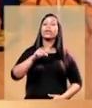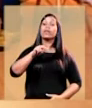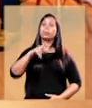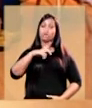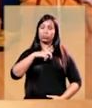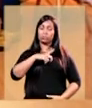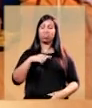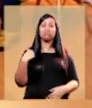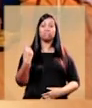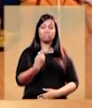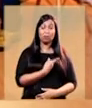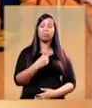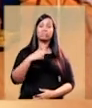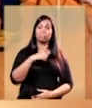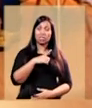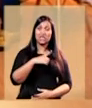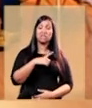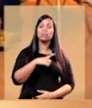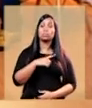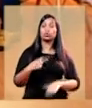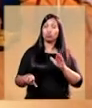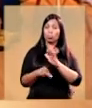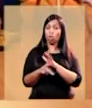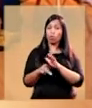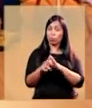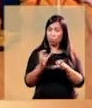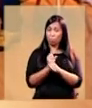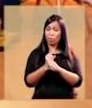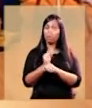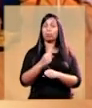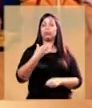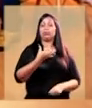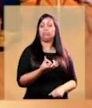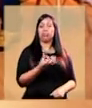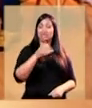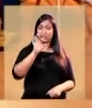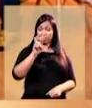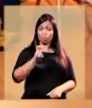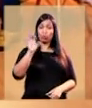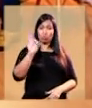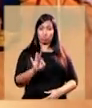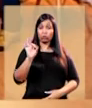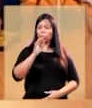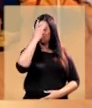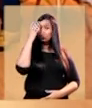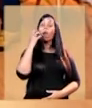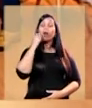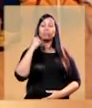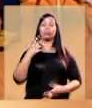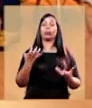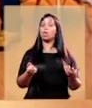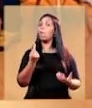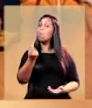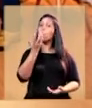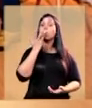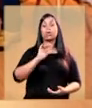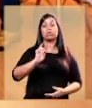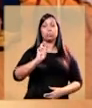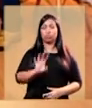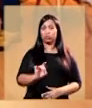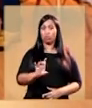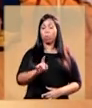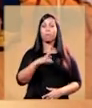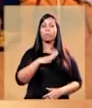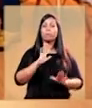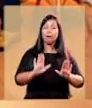dos irmãos. A gente tem um dado aqui da própria vara, 66% 34% das pessoas que querem adotar querem apenas uma